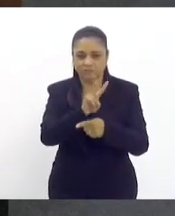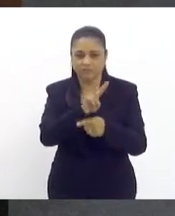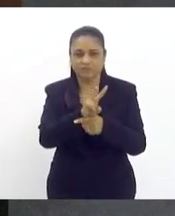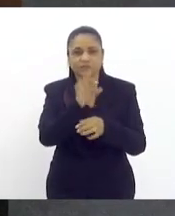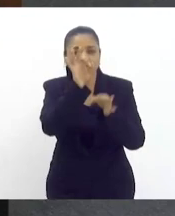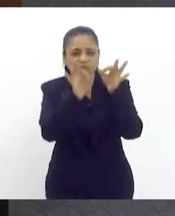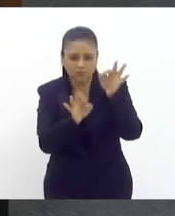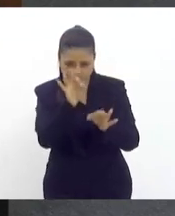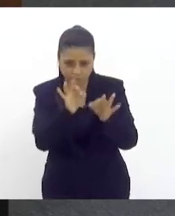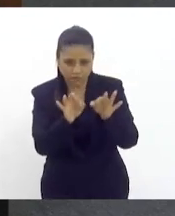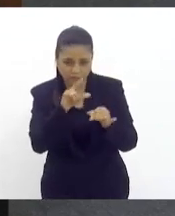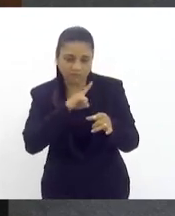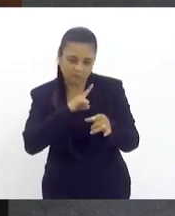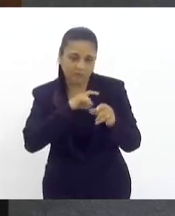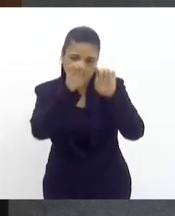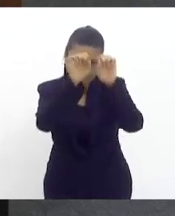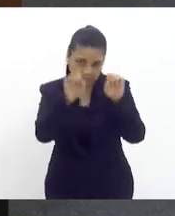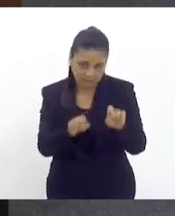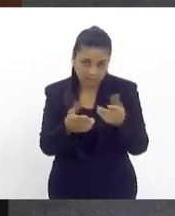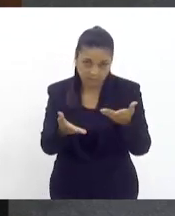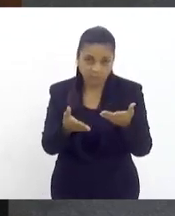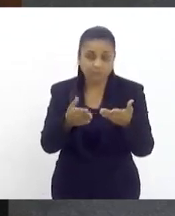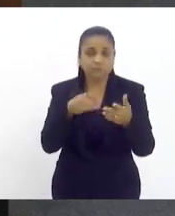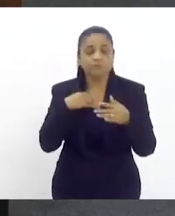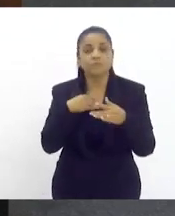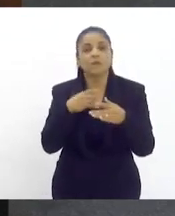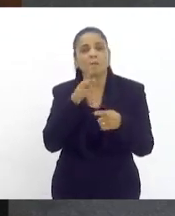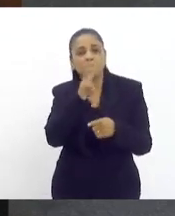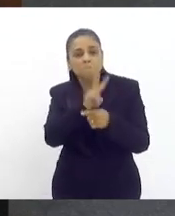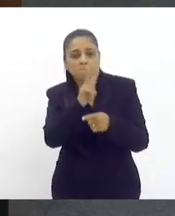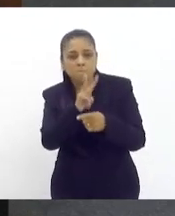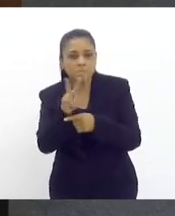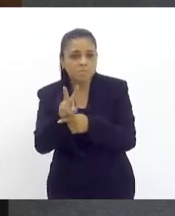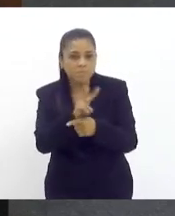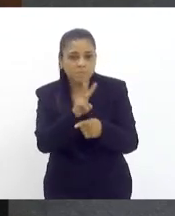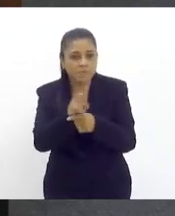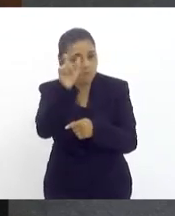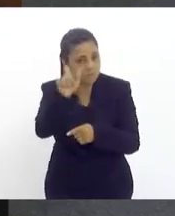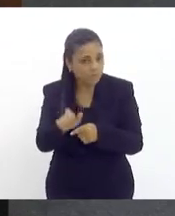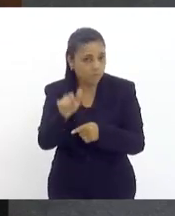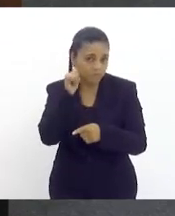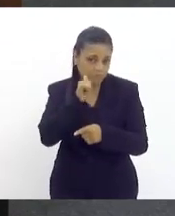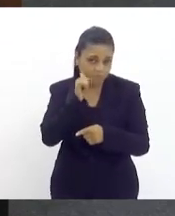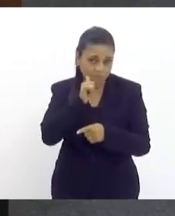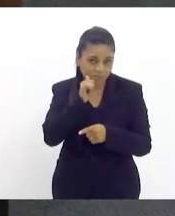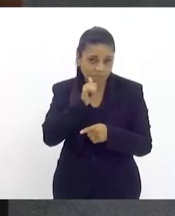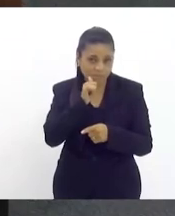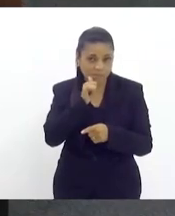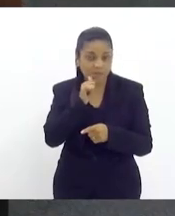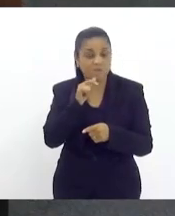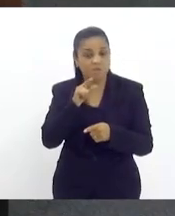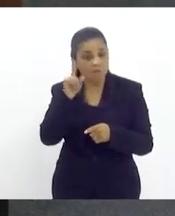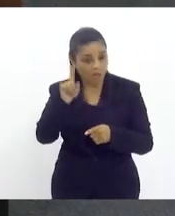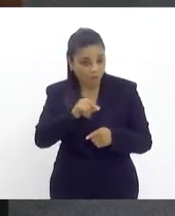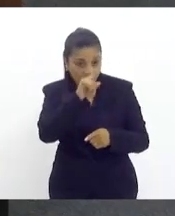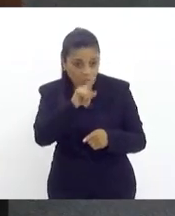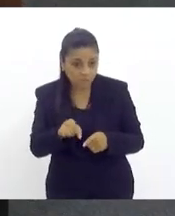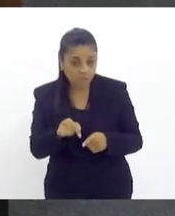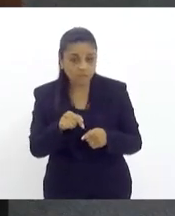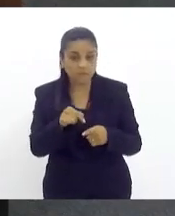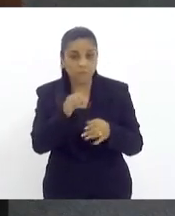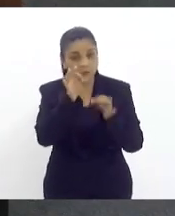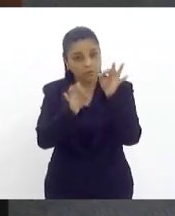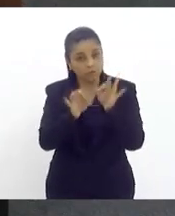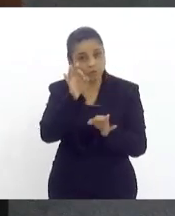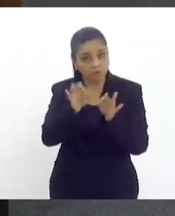de Justiça nós tivemos medidas protetivas protetivas sendo recusadas pelo sistema de justiça